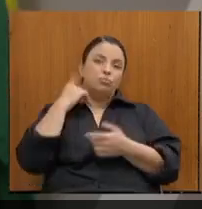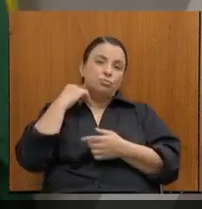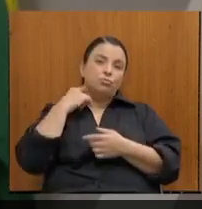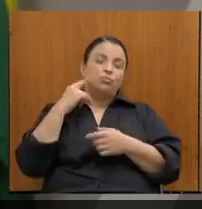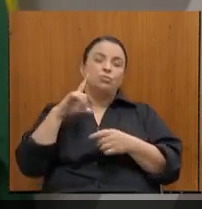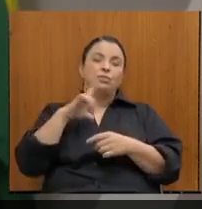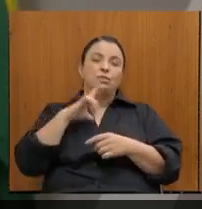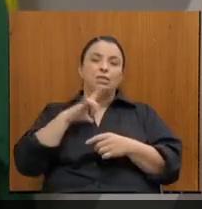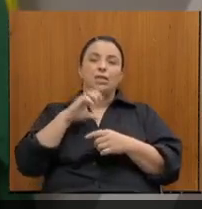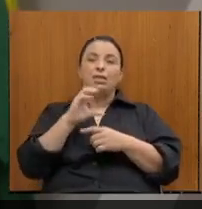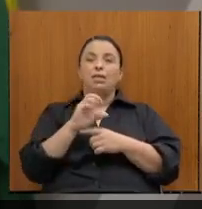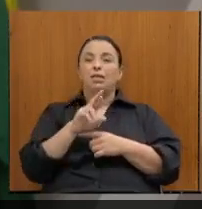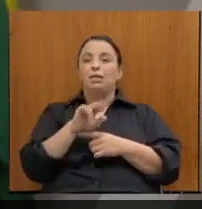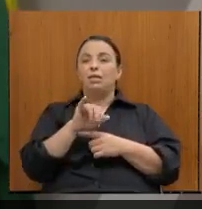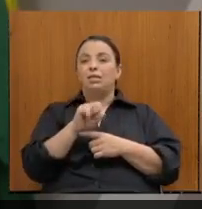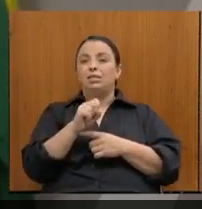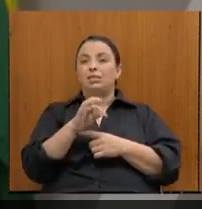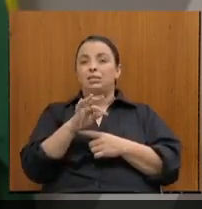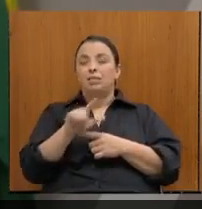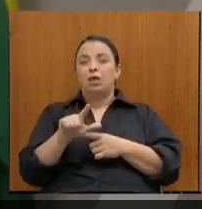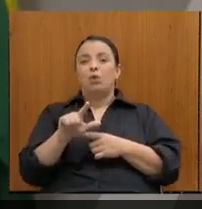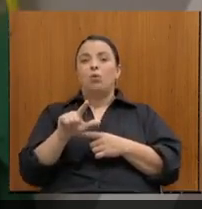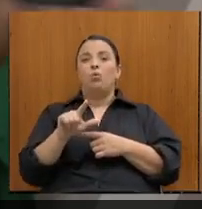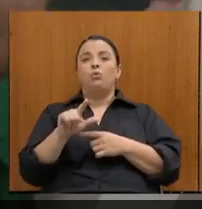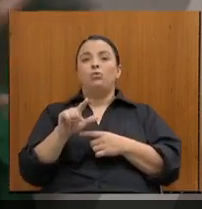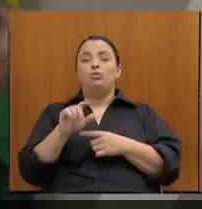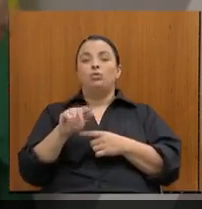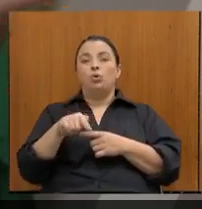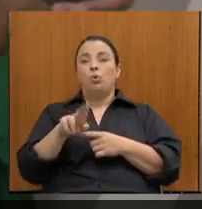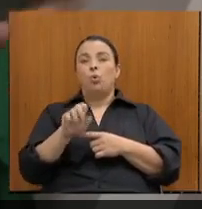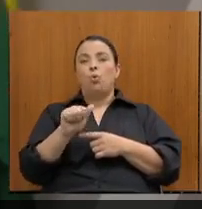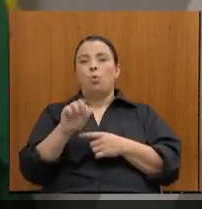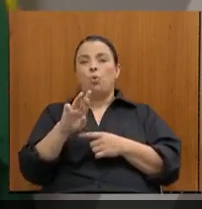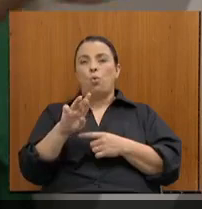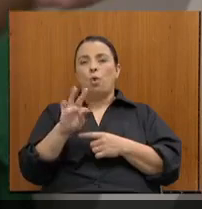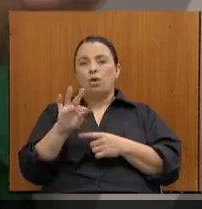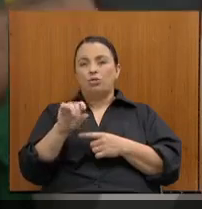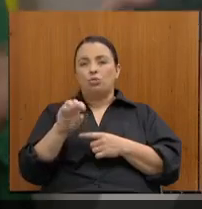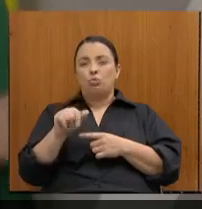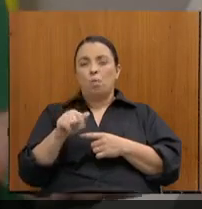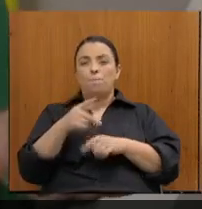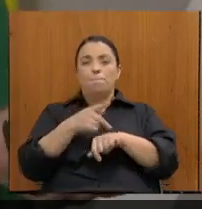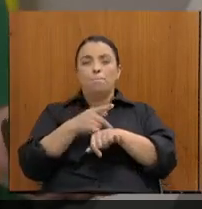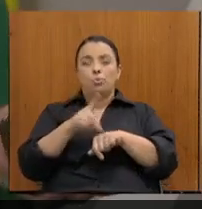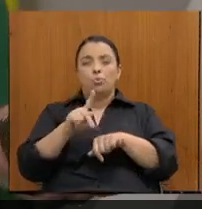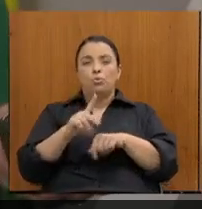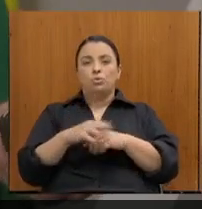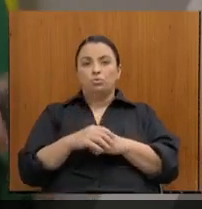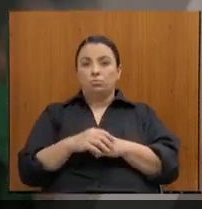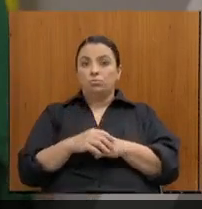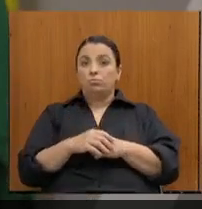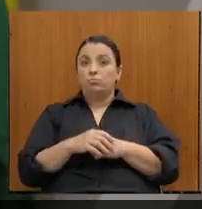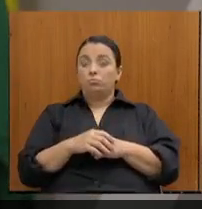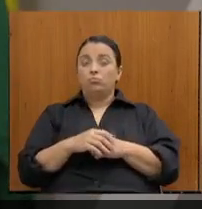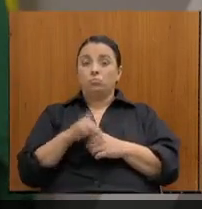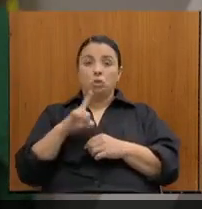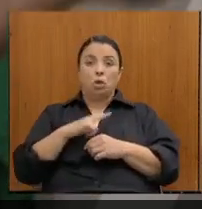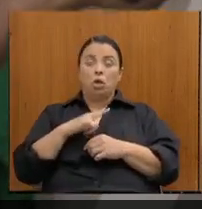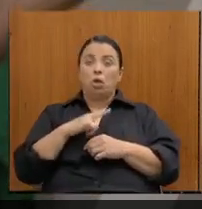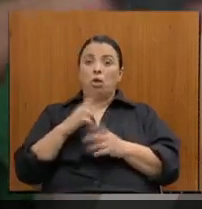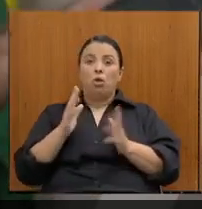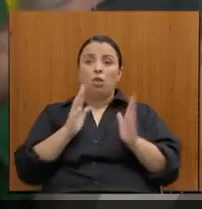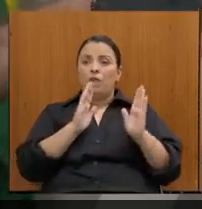de silício e Natura e com a extração a florada né no